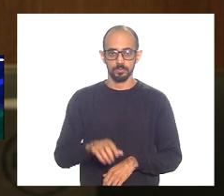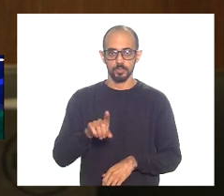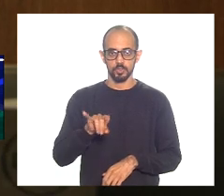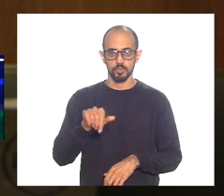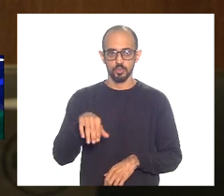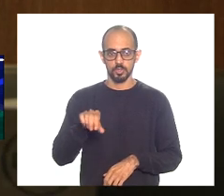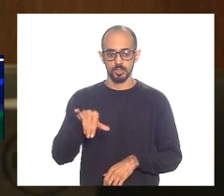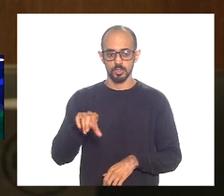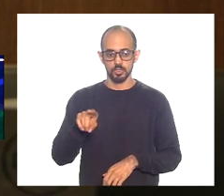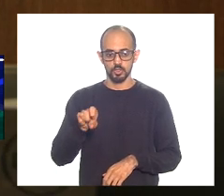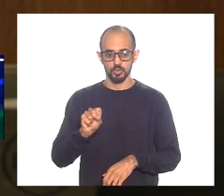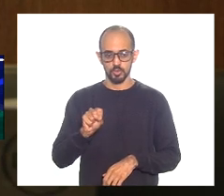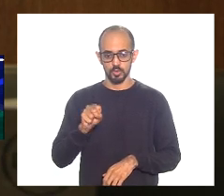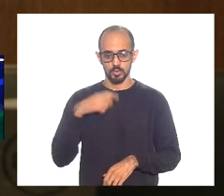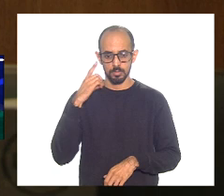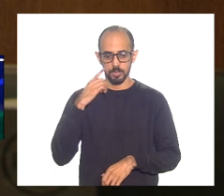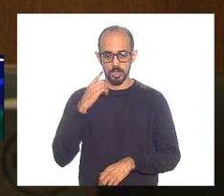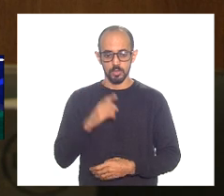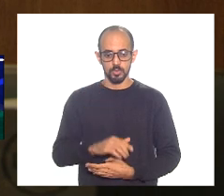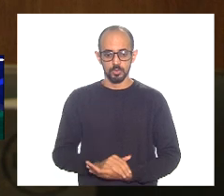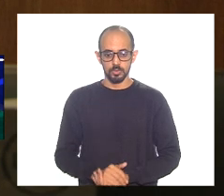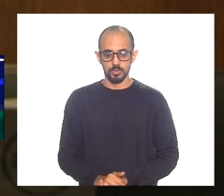Deputado Dionísio Lins.